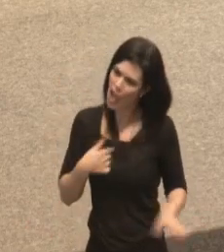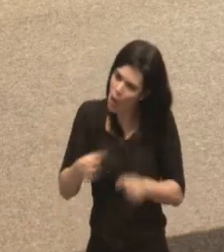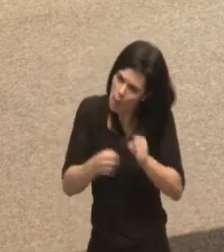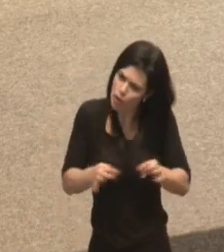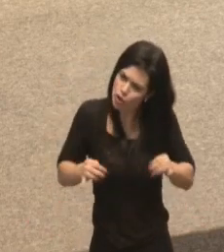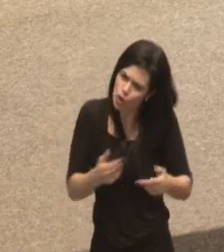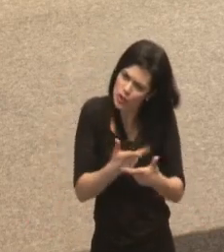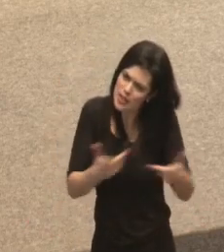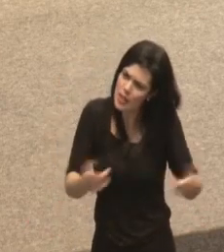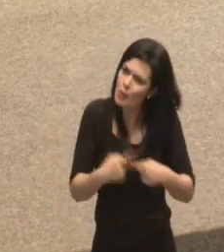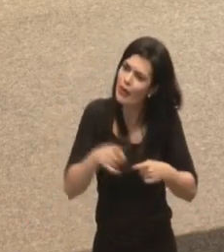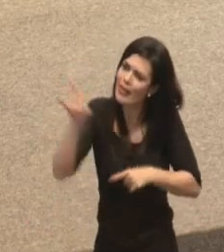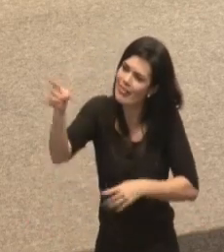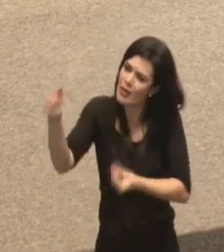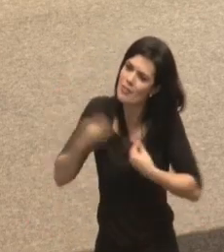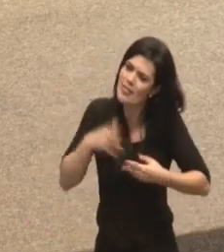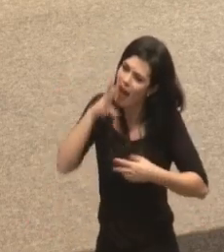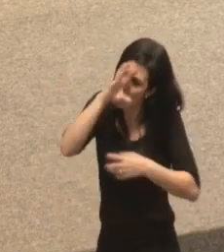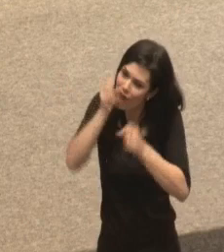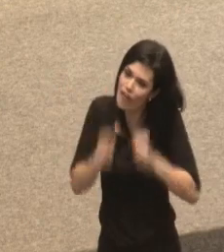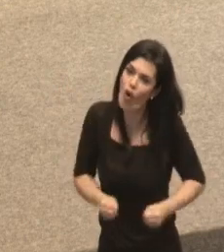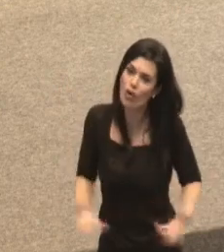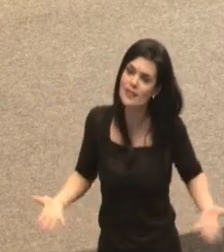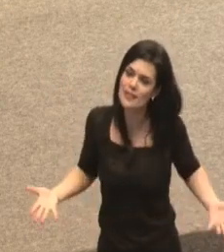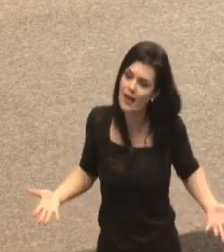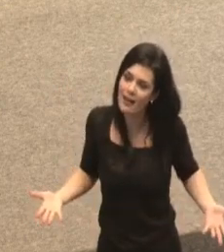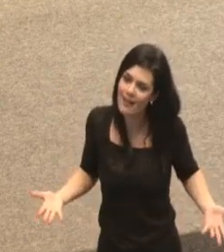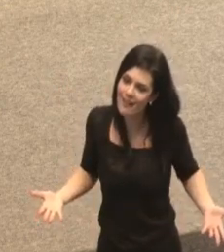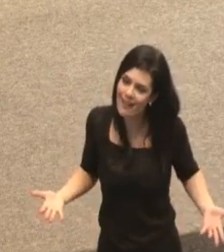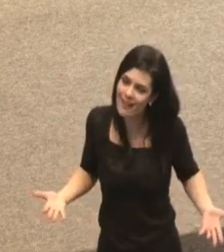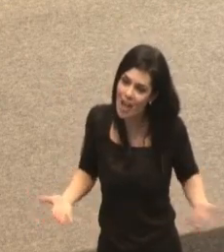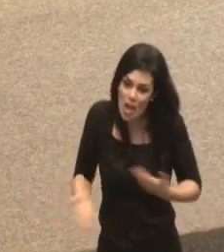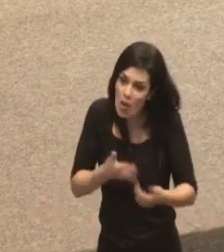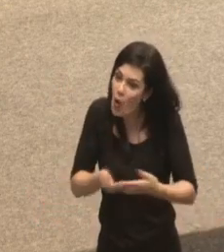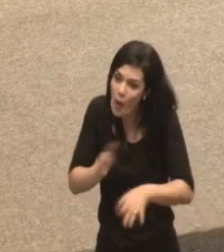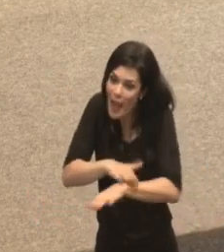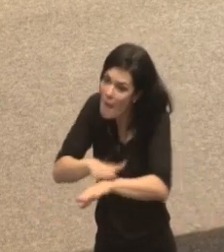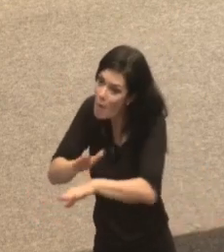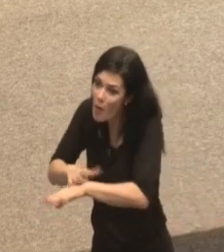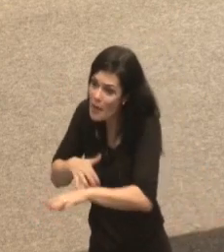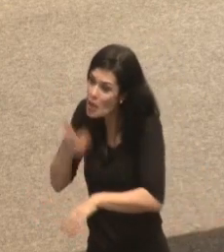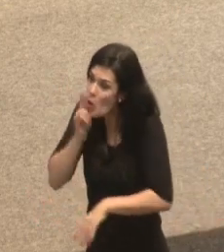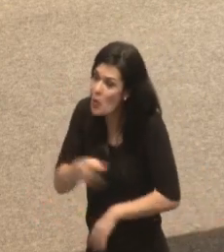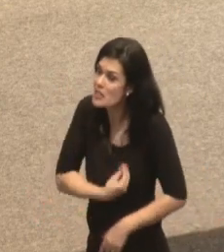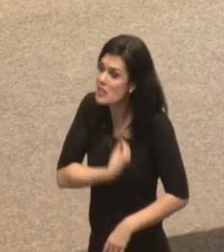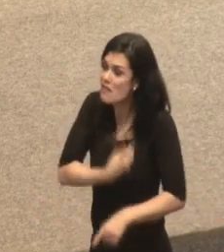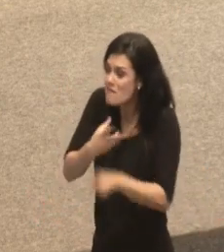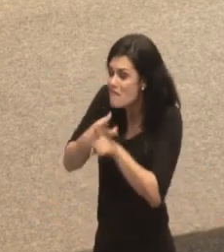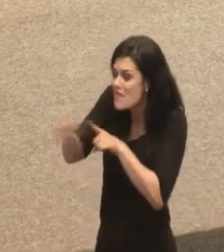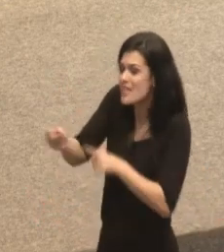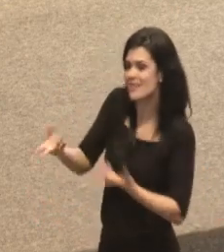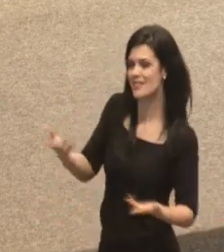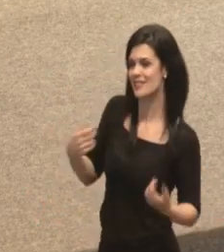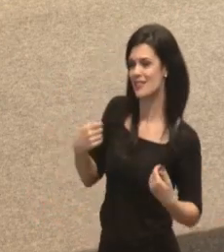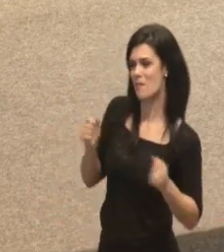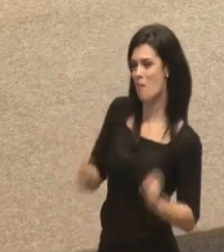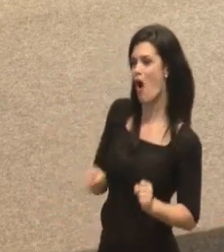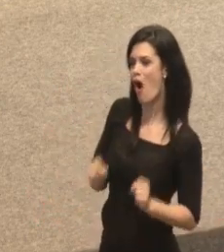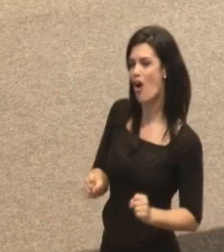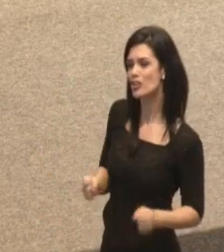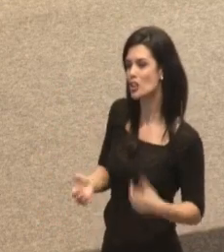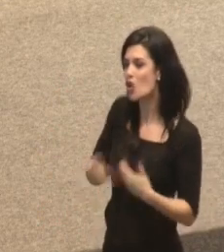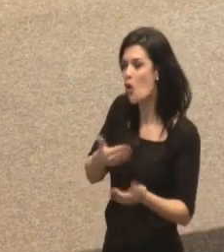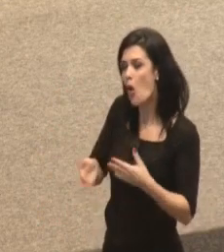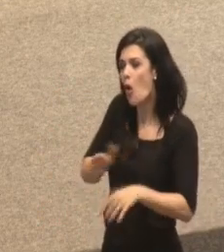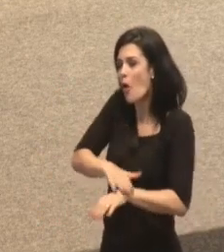naquele... Paulo está dizendo aos irmãos: olha, em qualquer situação eu consigo viver e vencer, porque em qualquer